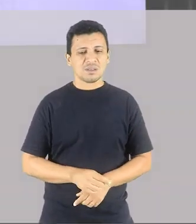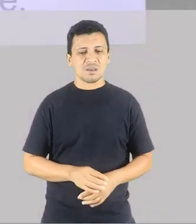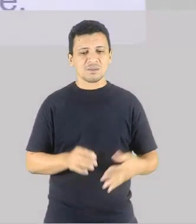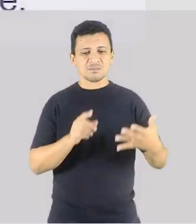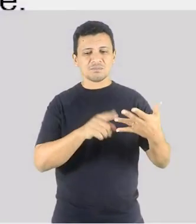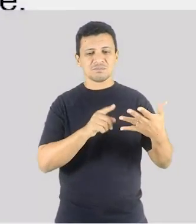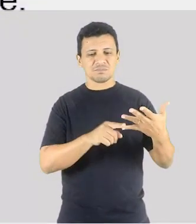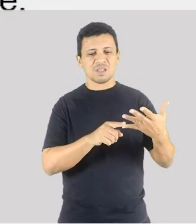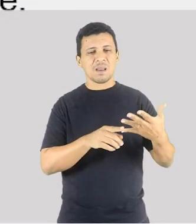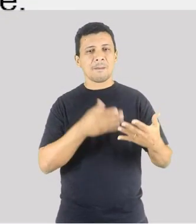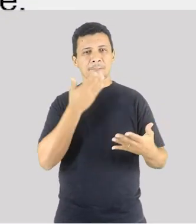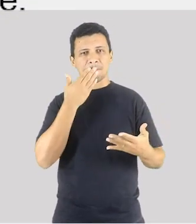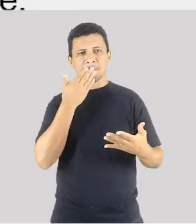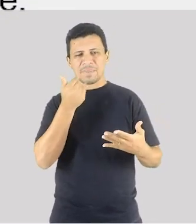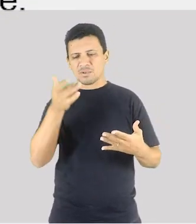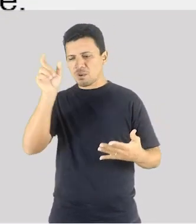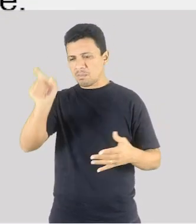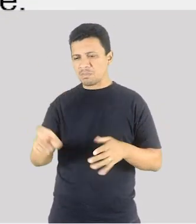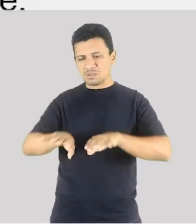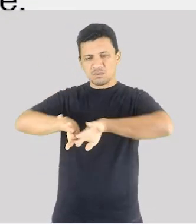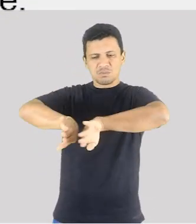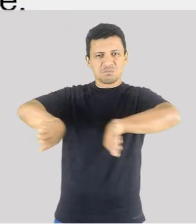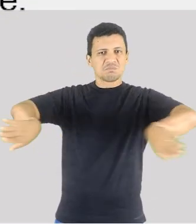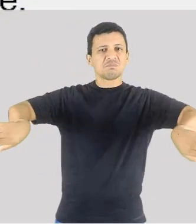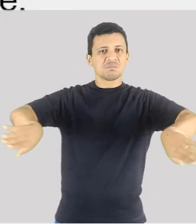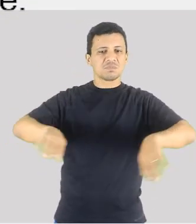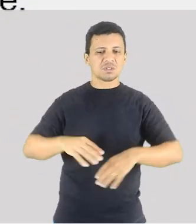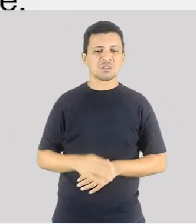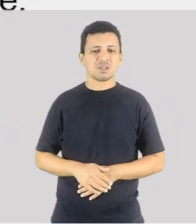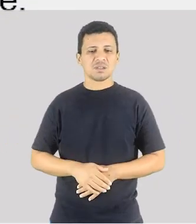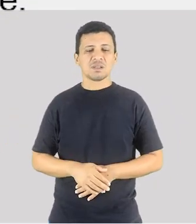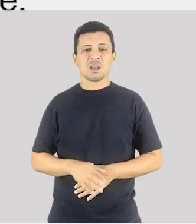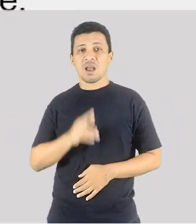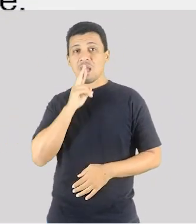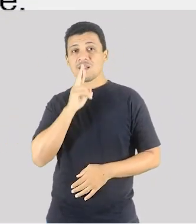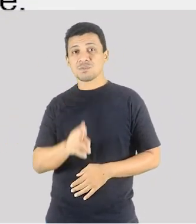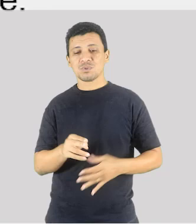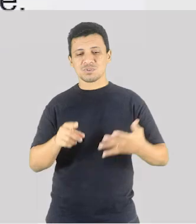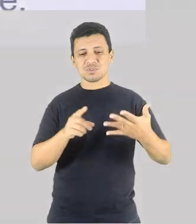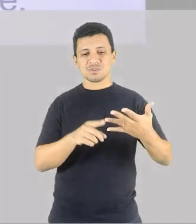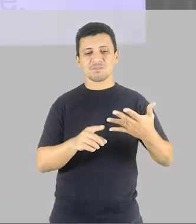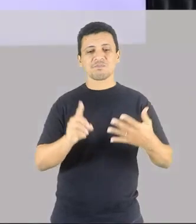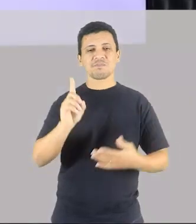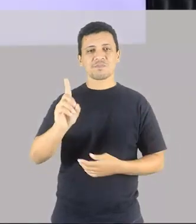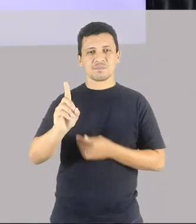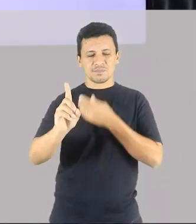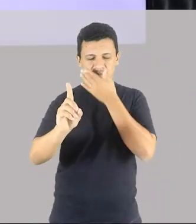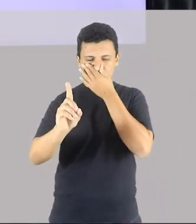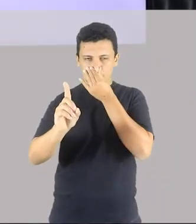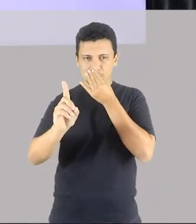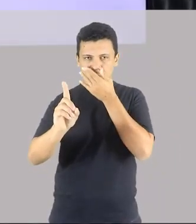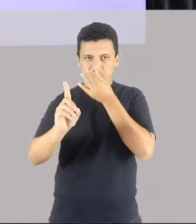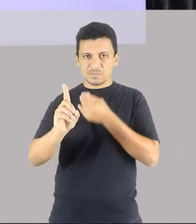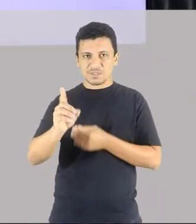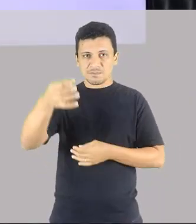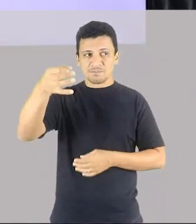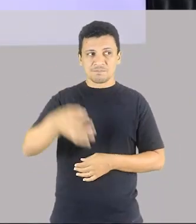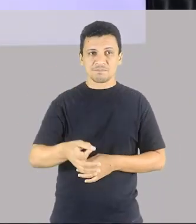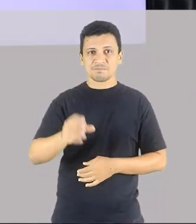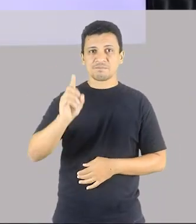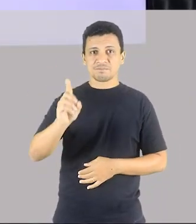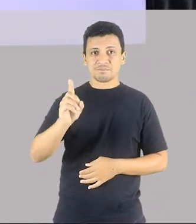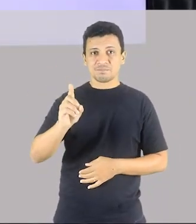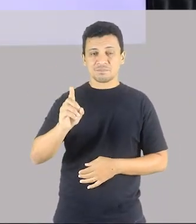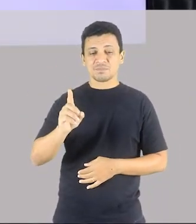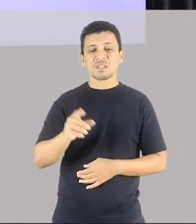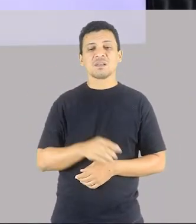distância. Gente, agora, todas as orações, com exceção da letra D, né? Que é a opção correta, todas